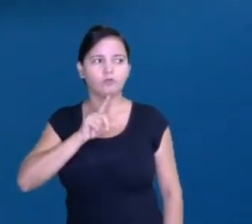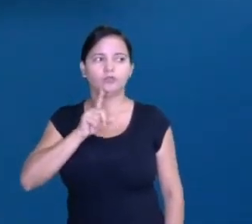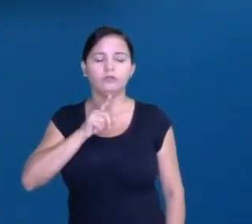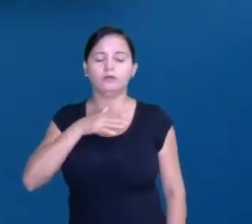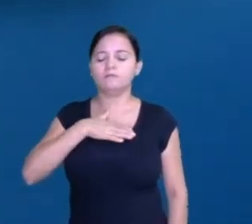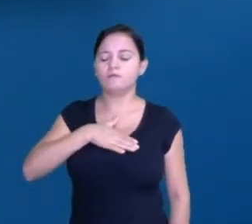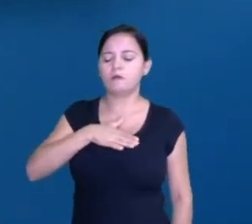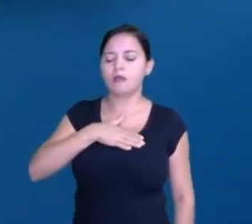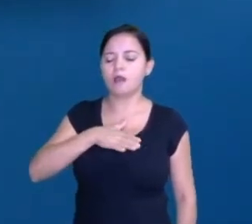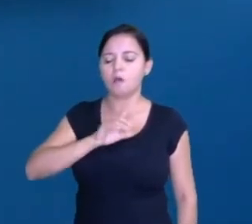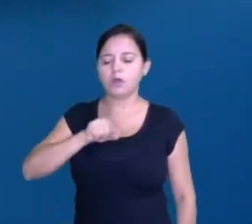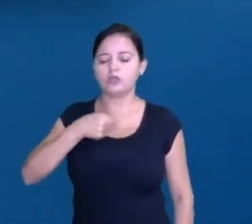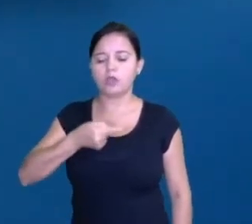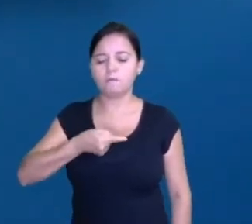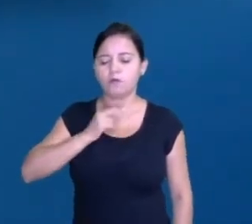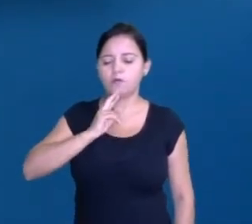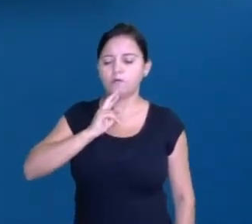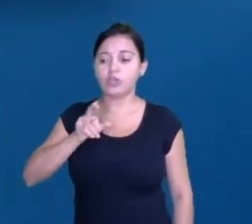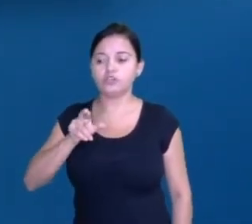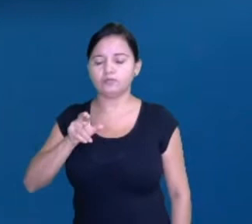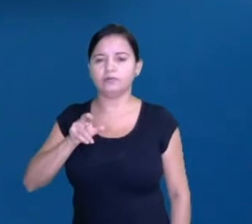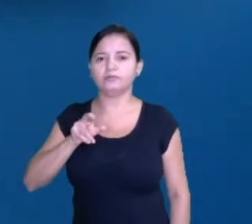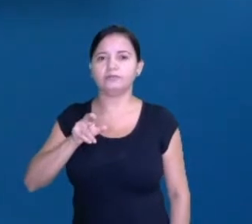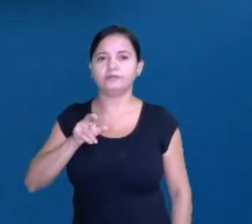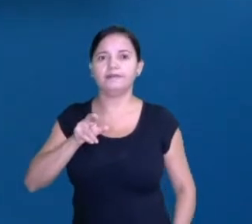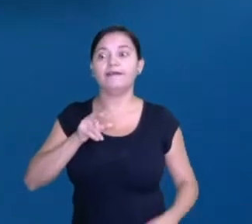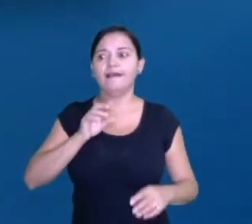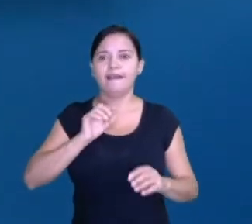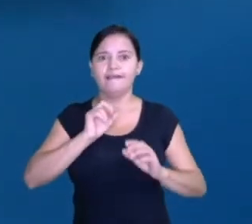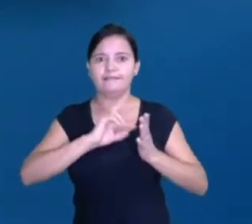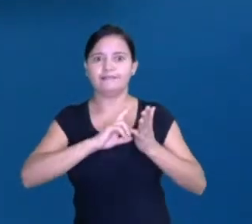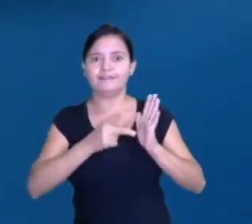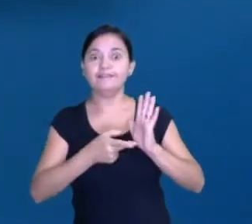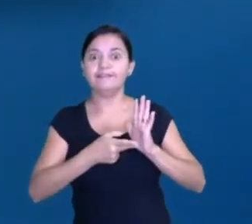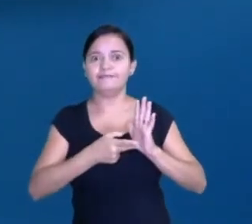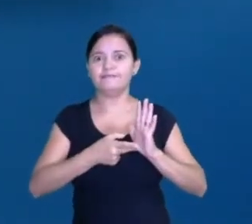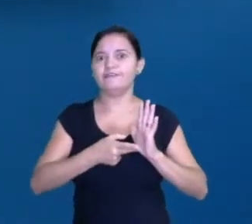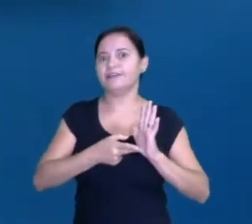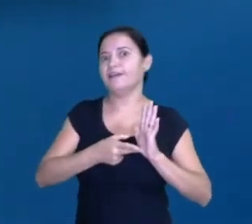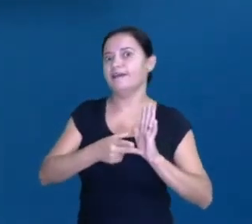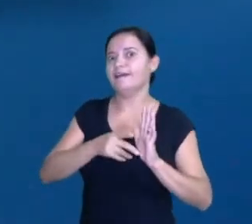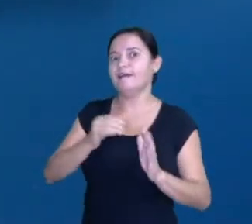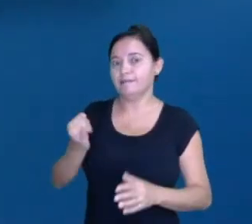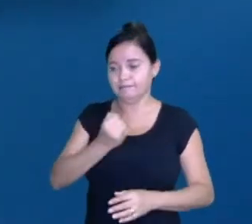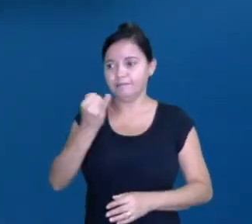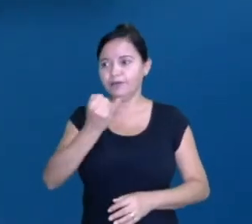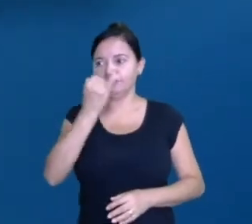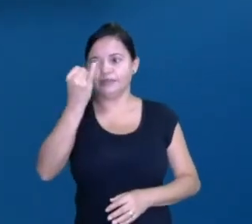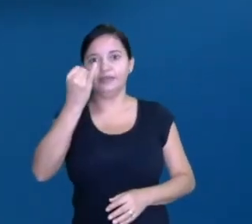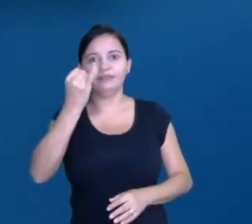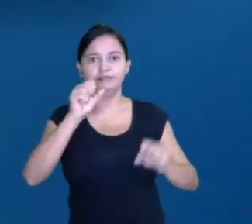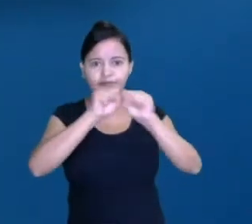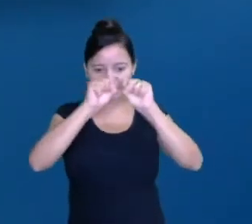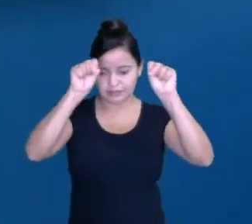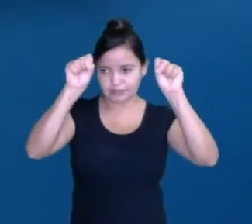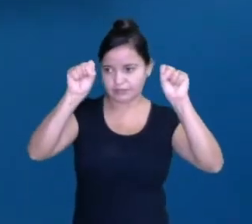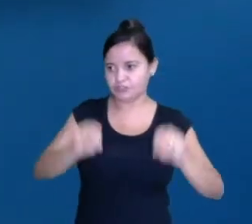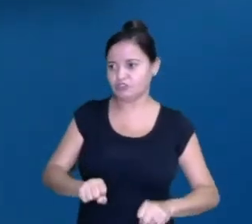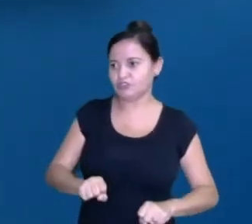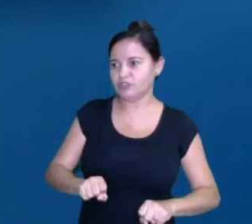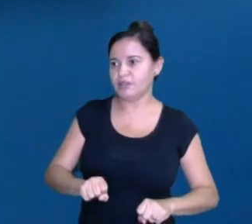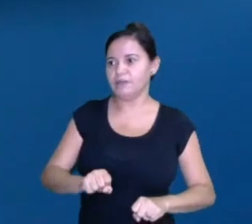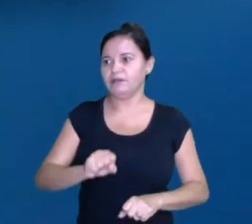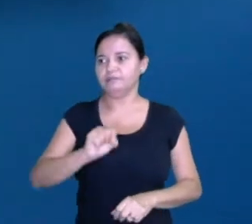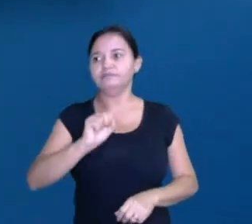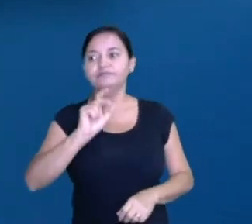demorada, consequentemente eu estou falando do sistema endócrino. E principalmente, lembre-se logo disso. Pensou em sistema endócrino, pensou em